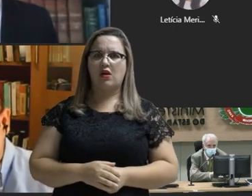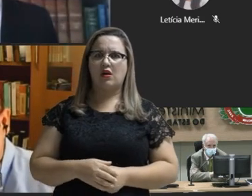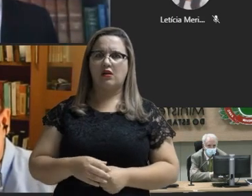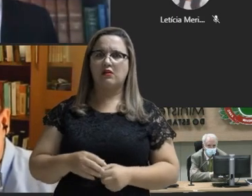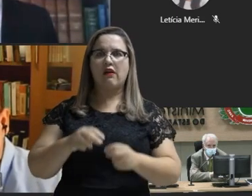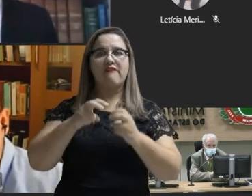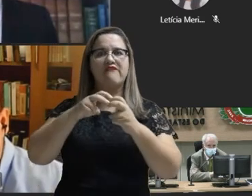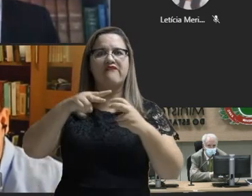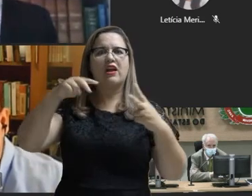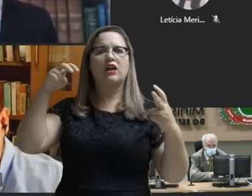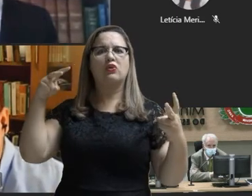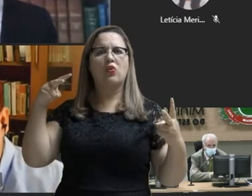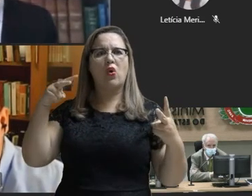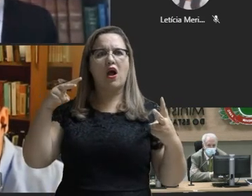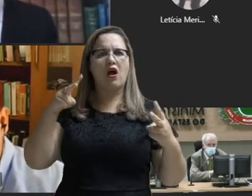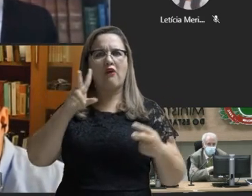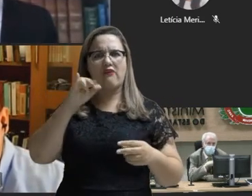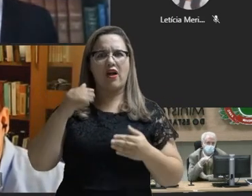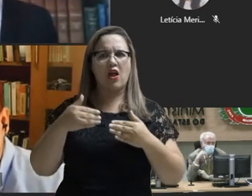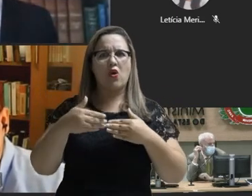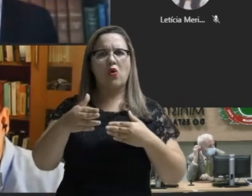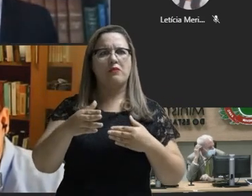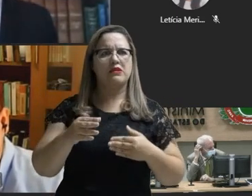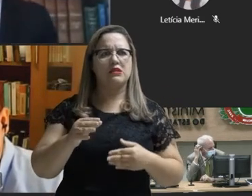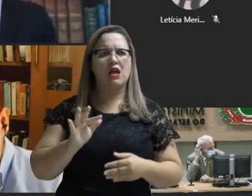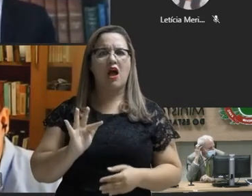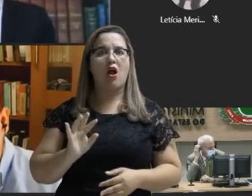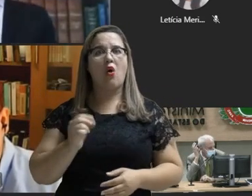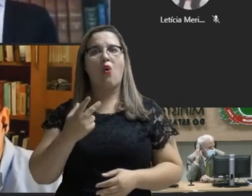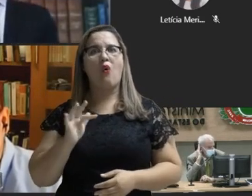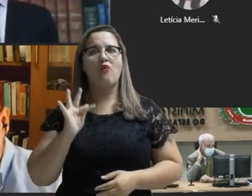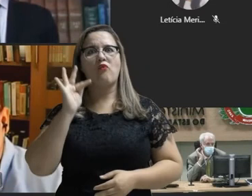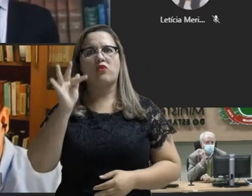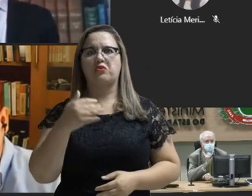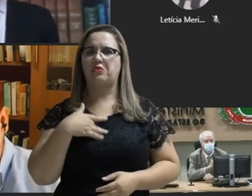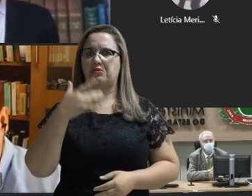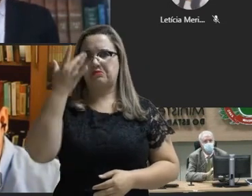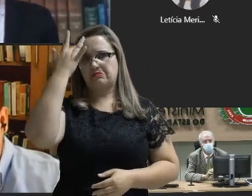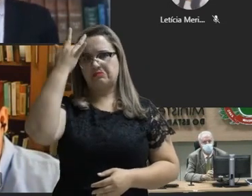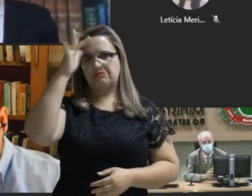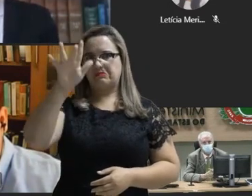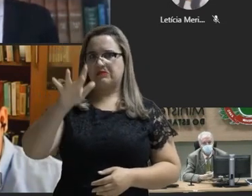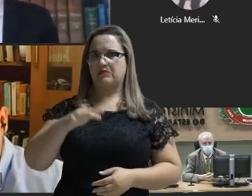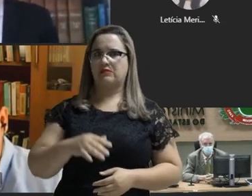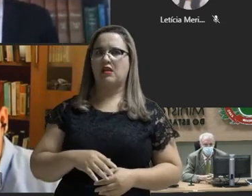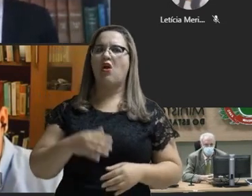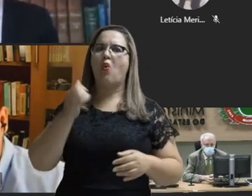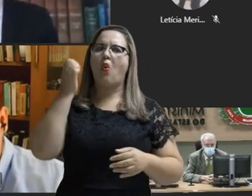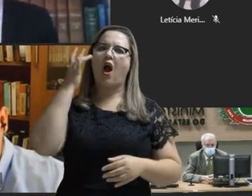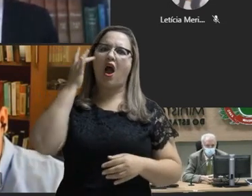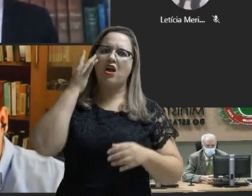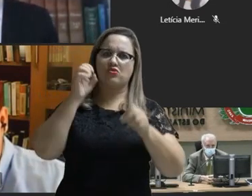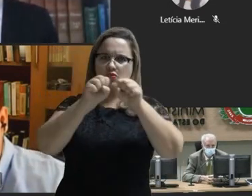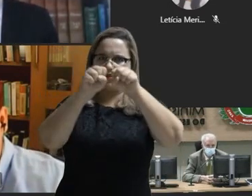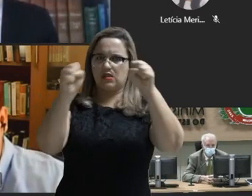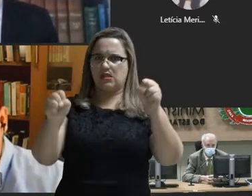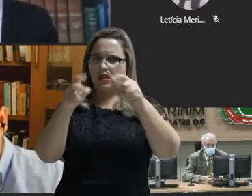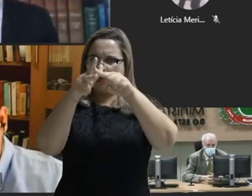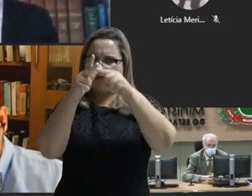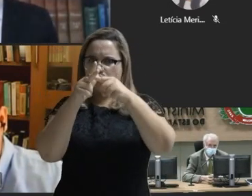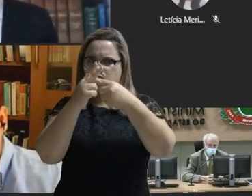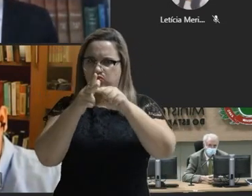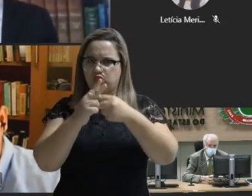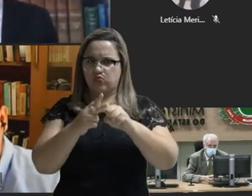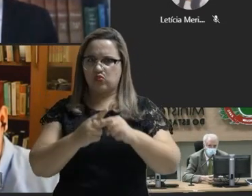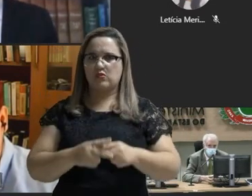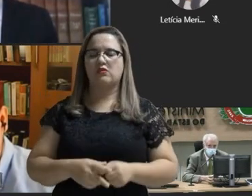começar, vai ficar mais para frente? Eu não estou sabendo, não. Eu acho que está instalando o sistema ainda, não? Deve ser só mês